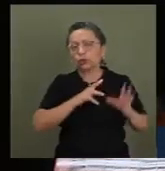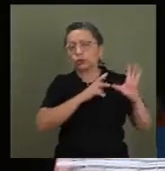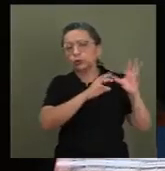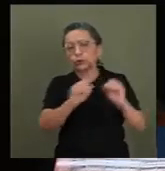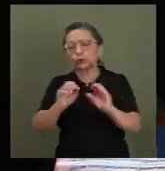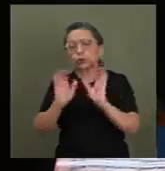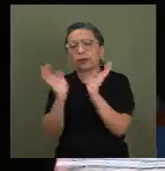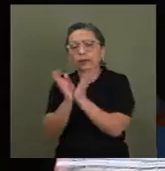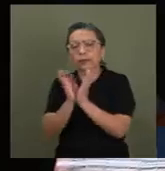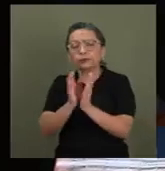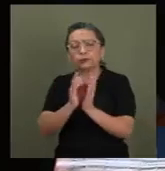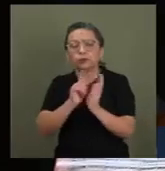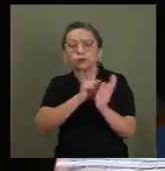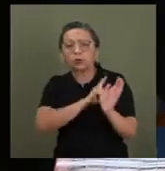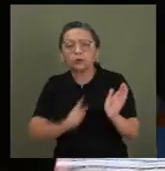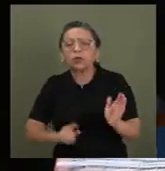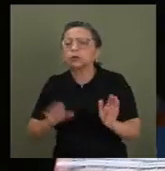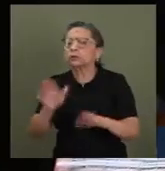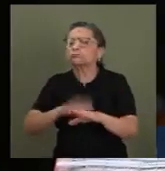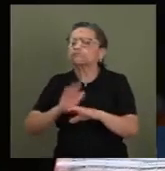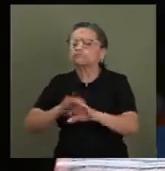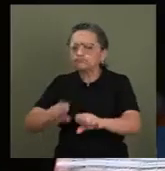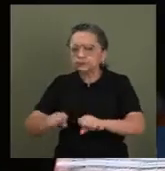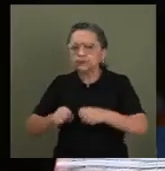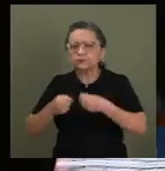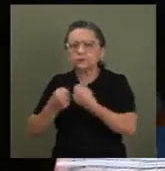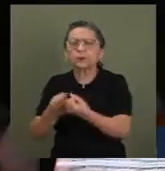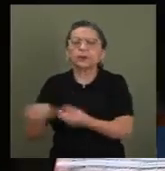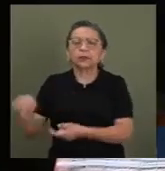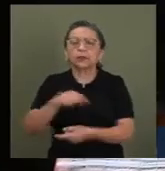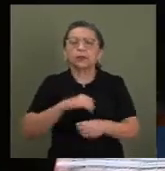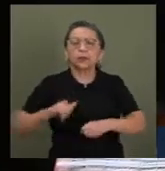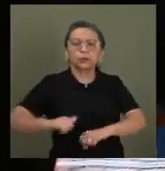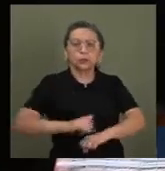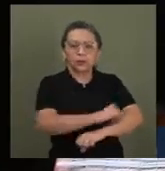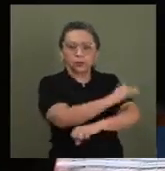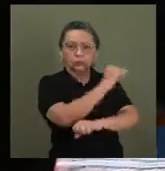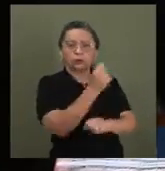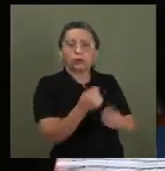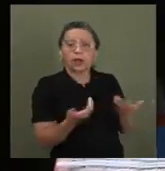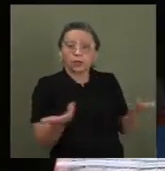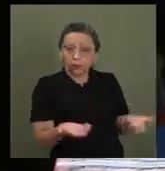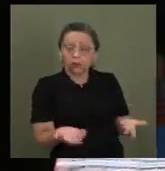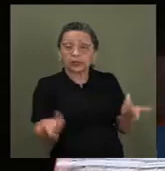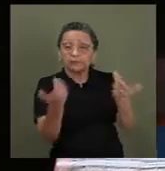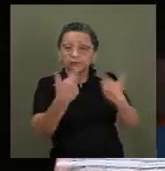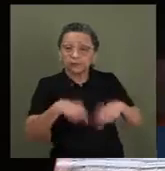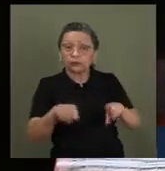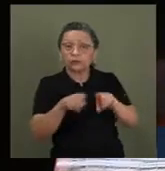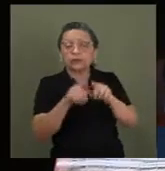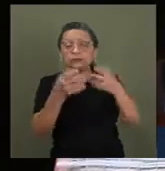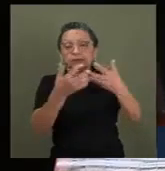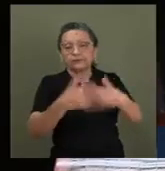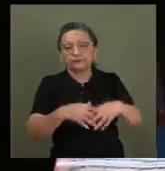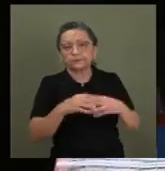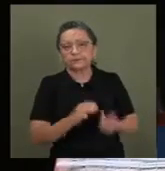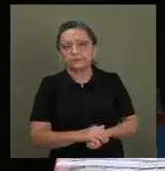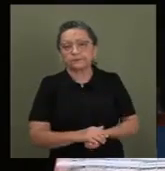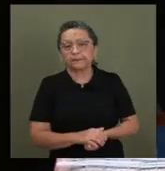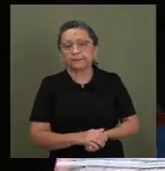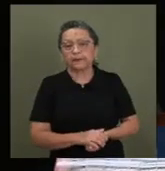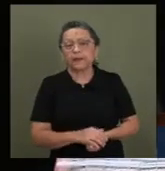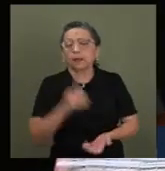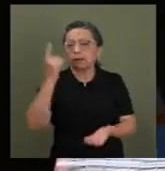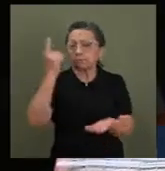governo, que não mediu esforços para que o Salgado Filho voltasse a funcionar.